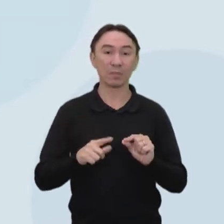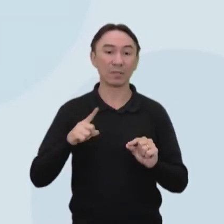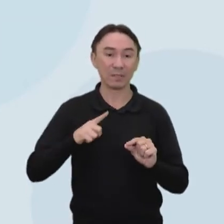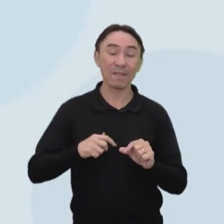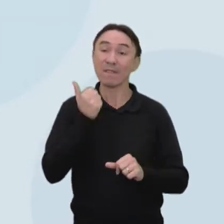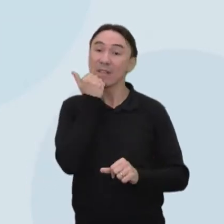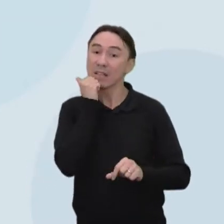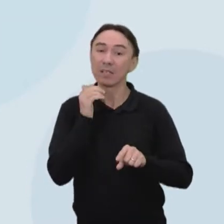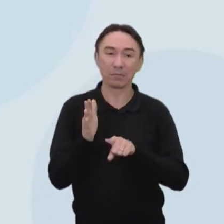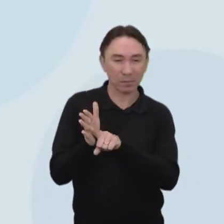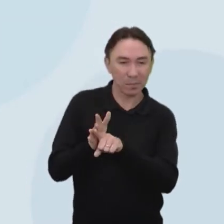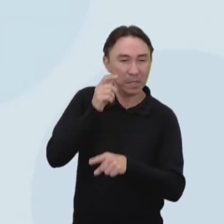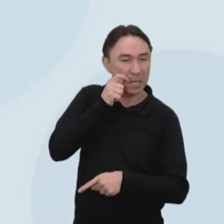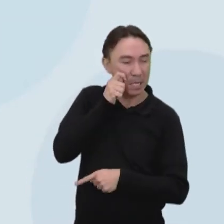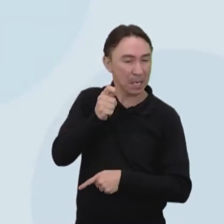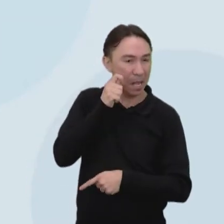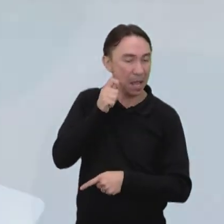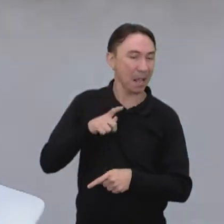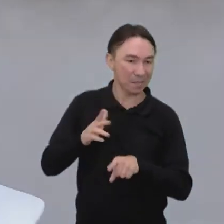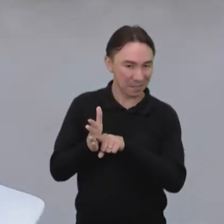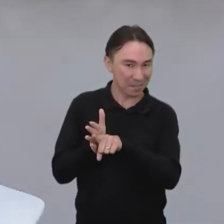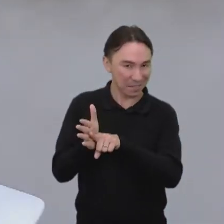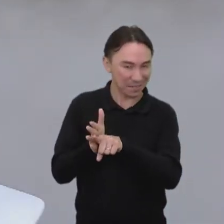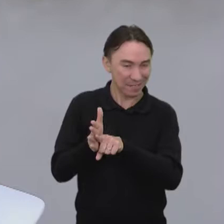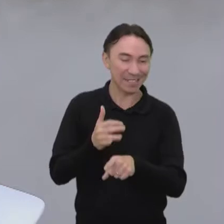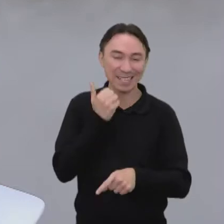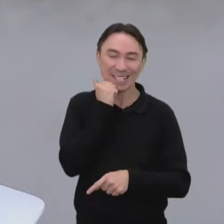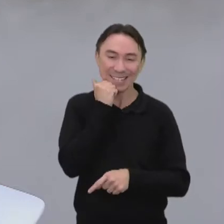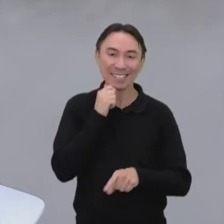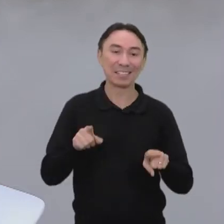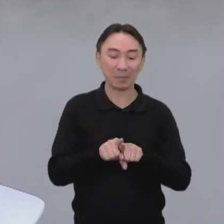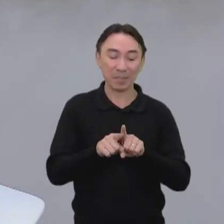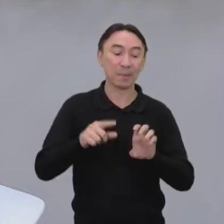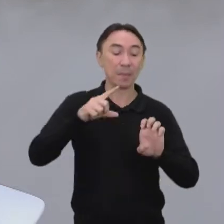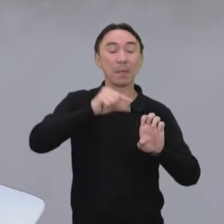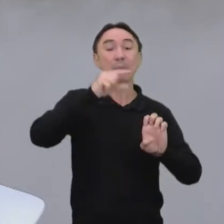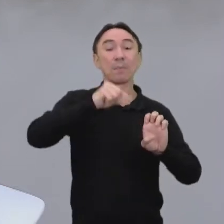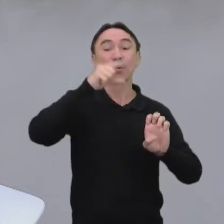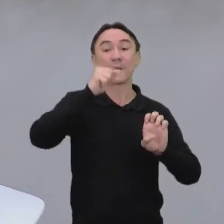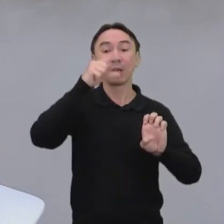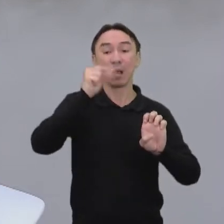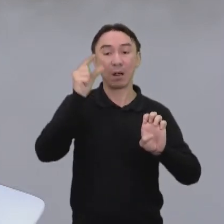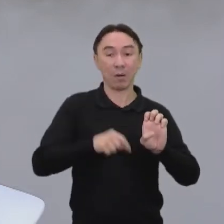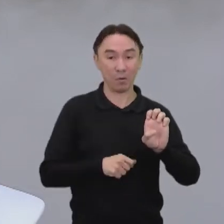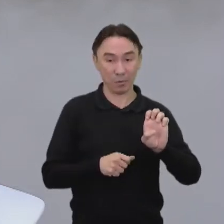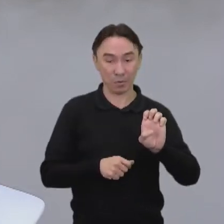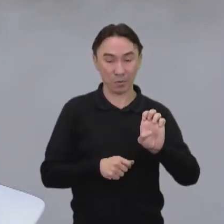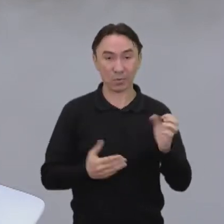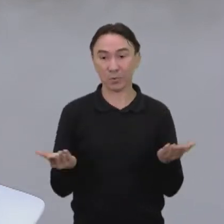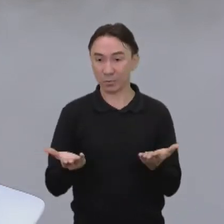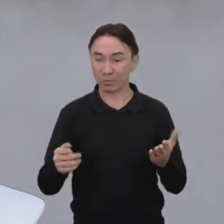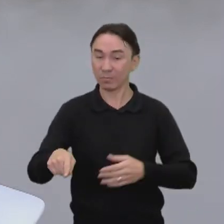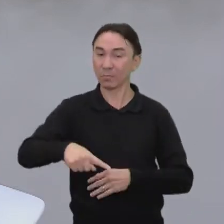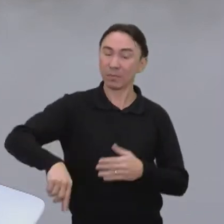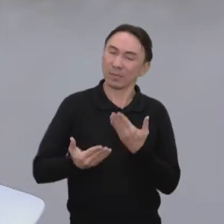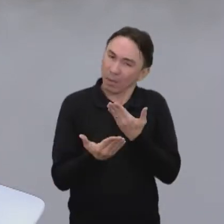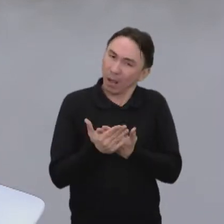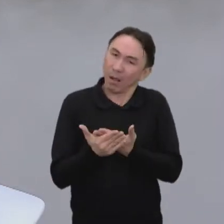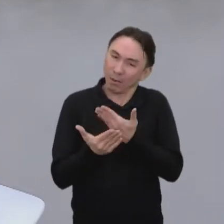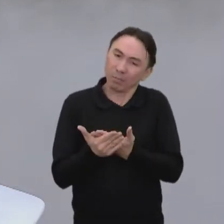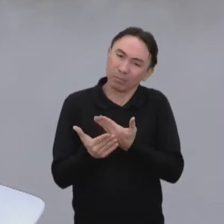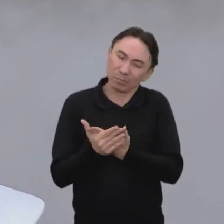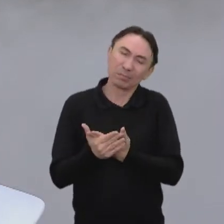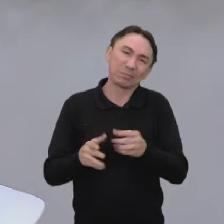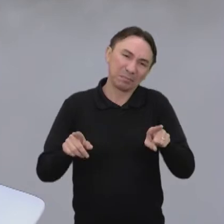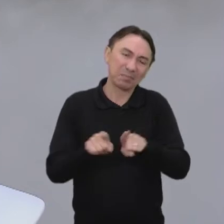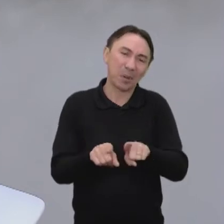o empreendedorismo, né, como então esses eixos que vão fazer parte não só da nossa aula de hoje, como também, né, da